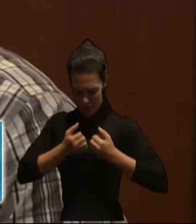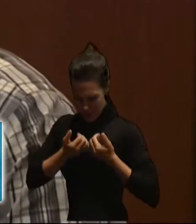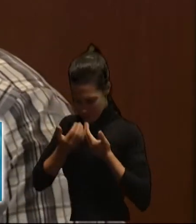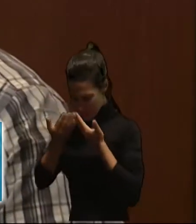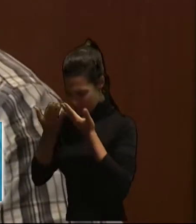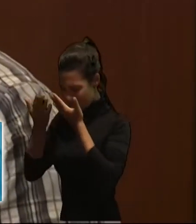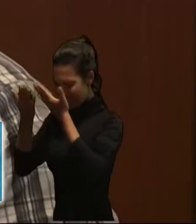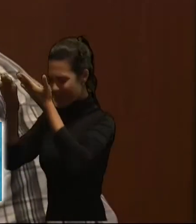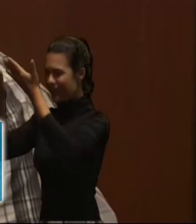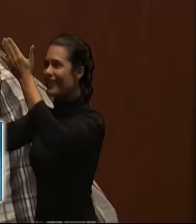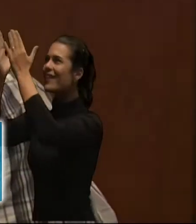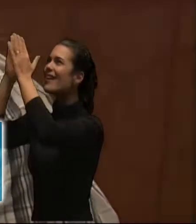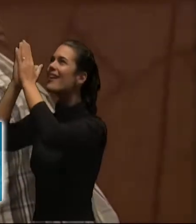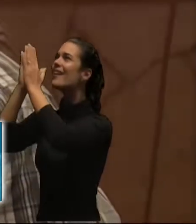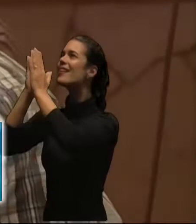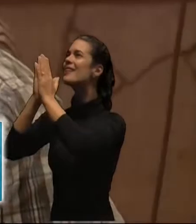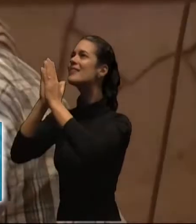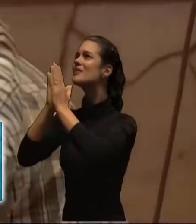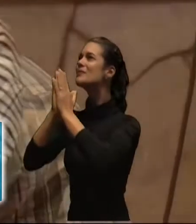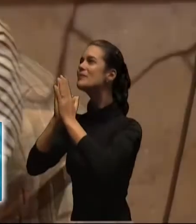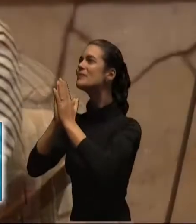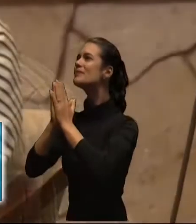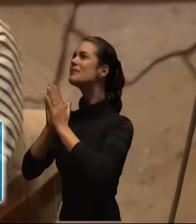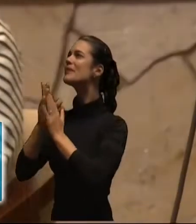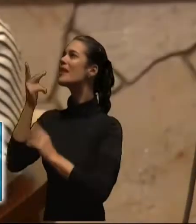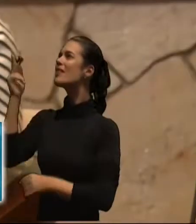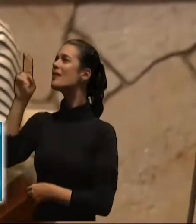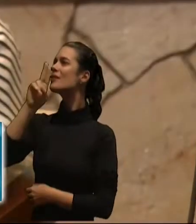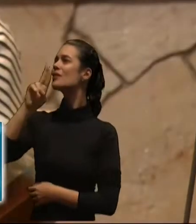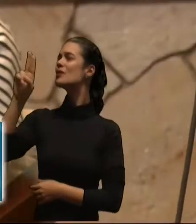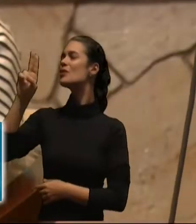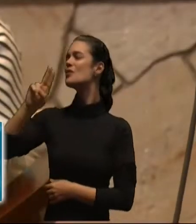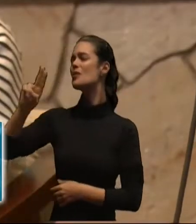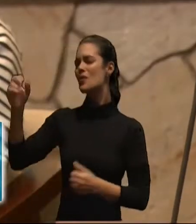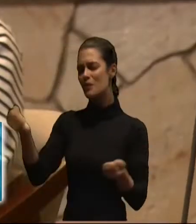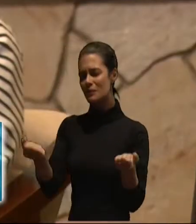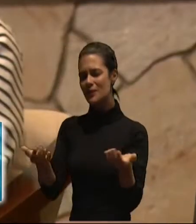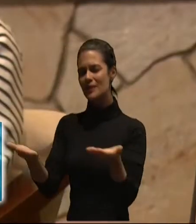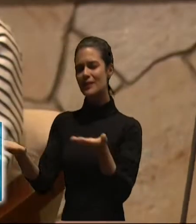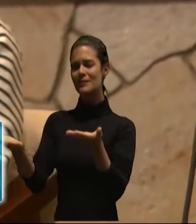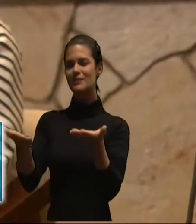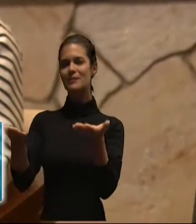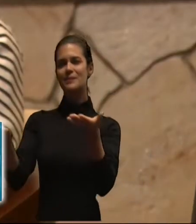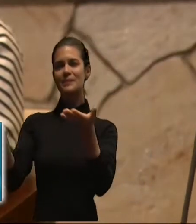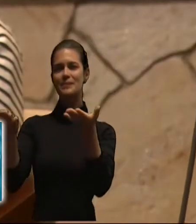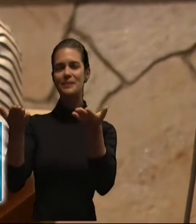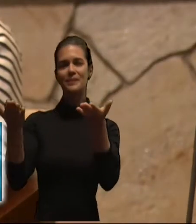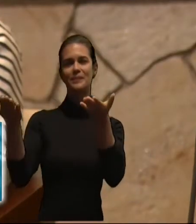Adorar, exaltar teu santo nome.